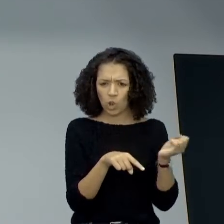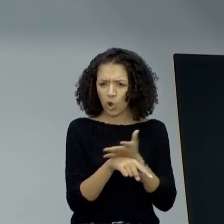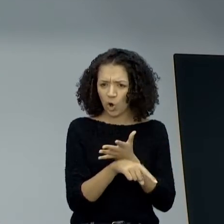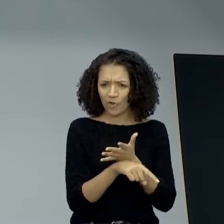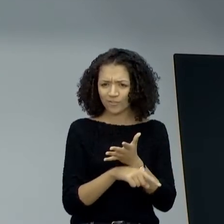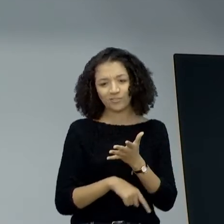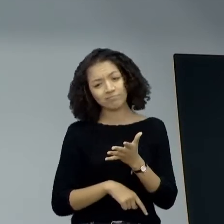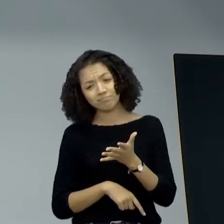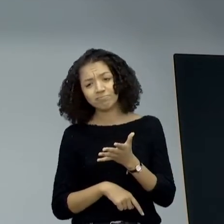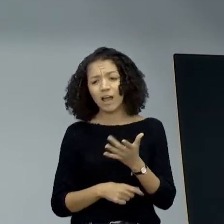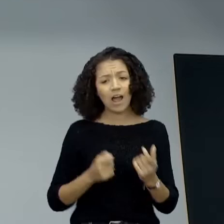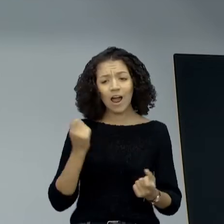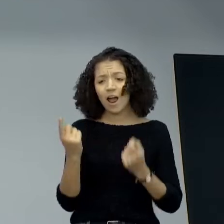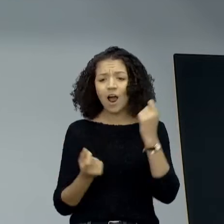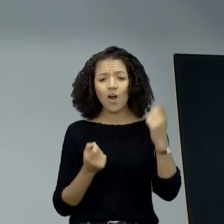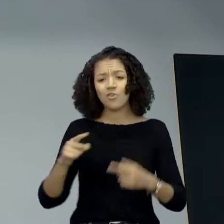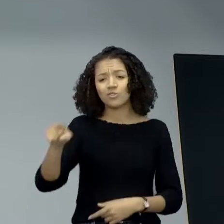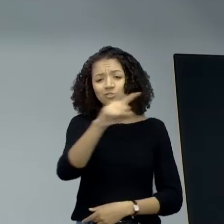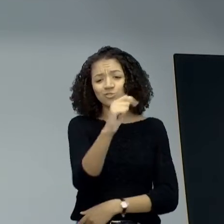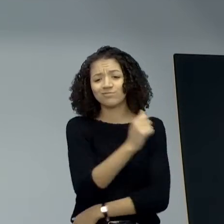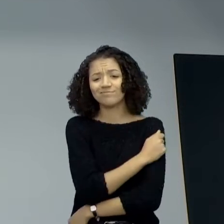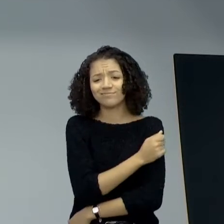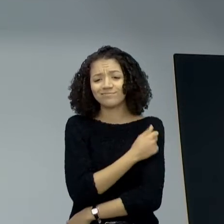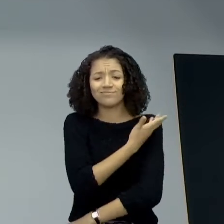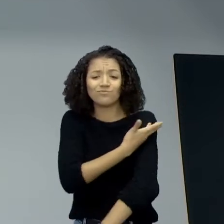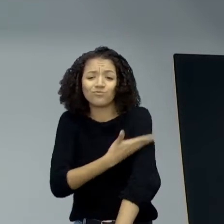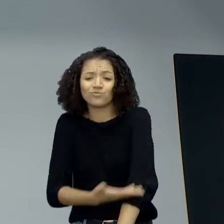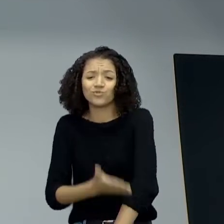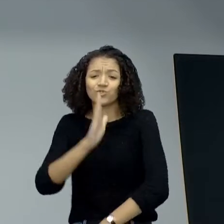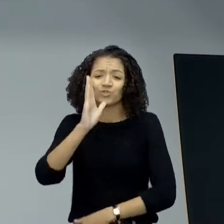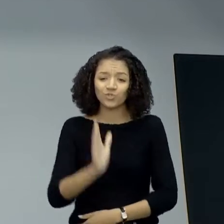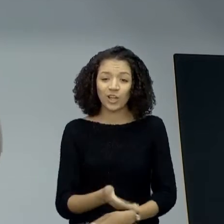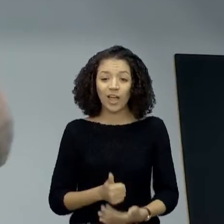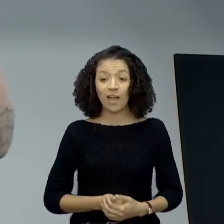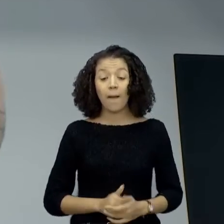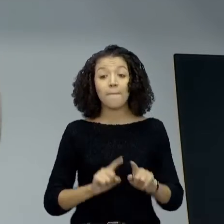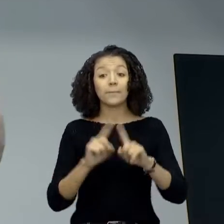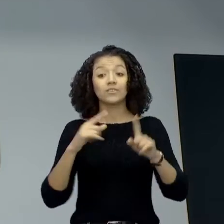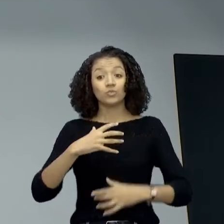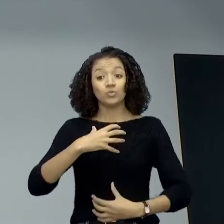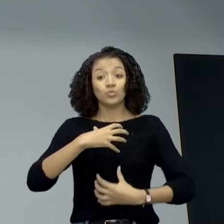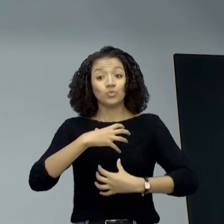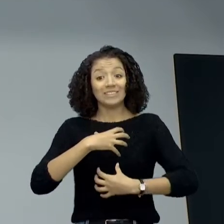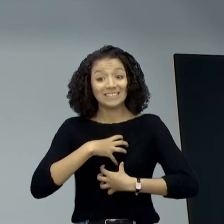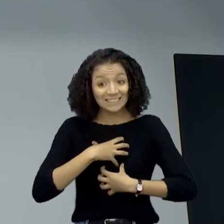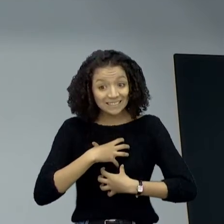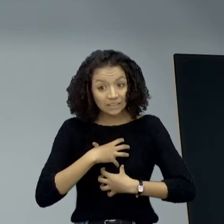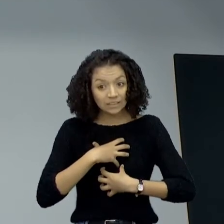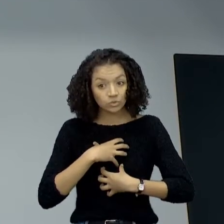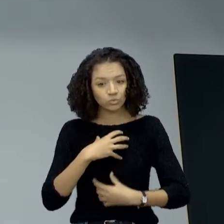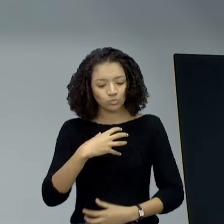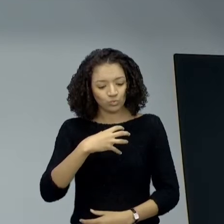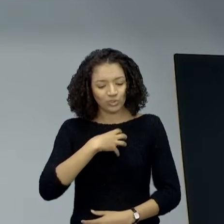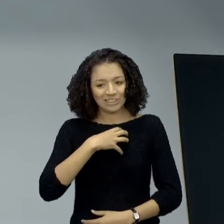alunos, para as alunas, no cotidiano deles. Acho que o que é novo um pouco é a forma de como encarar essa